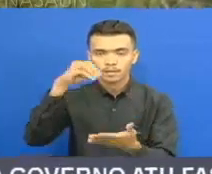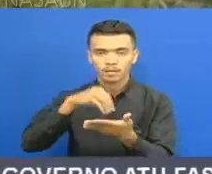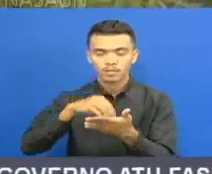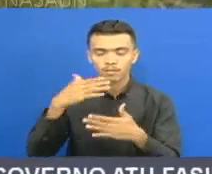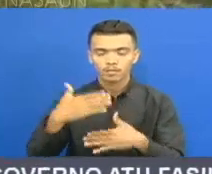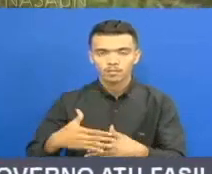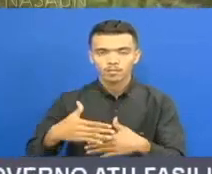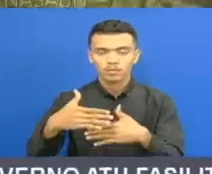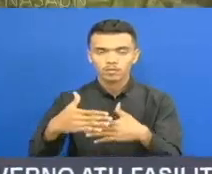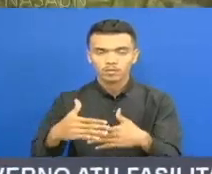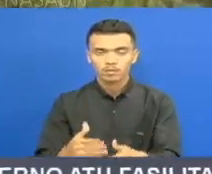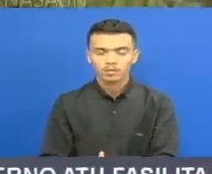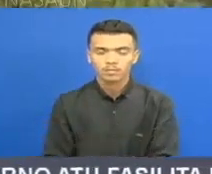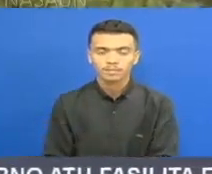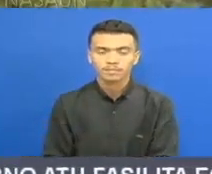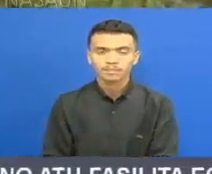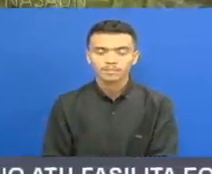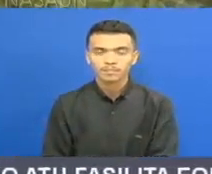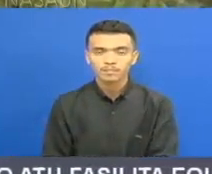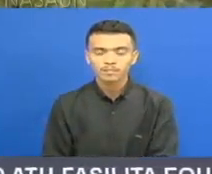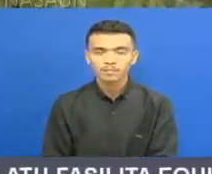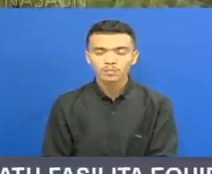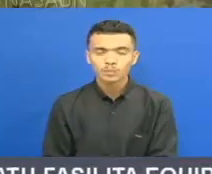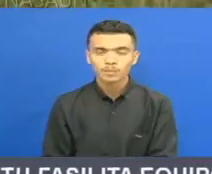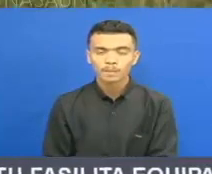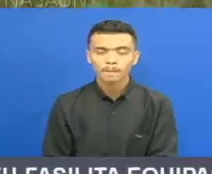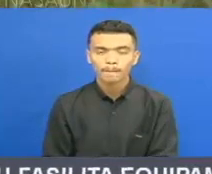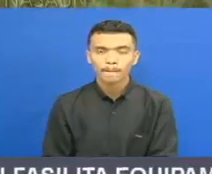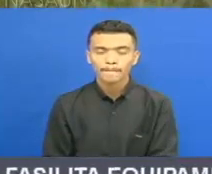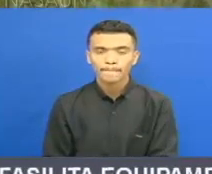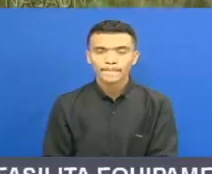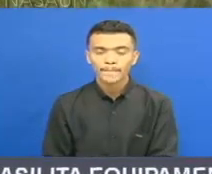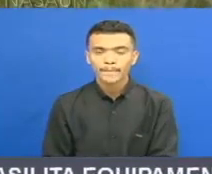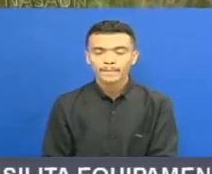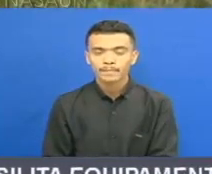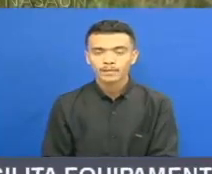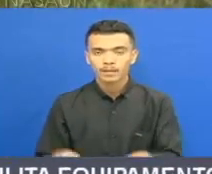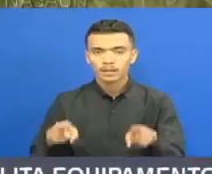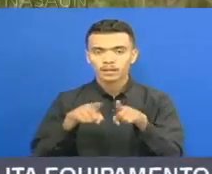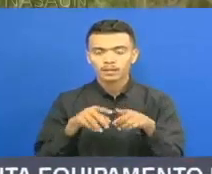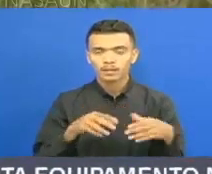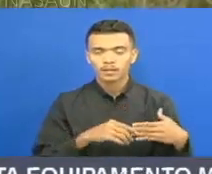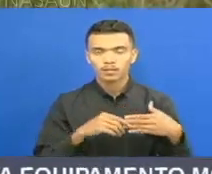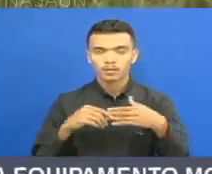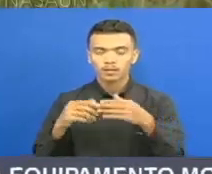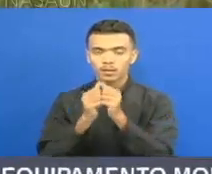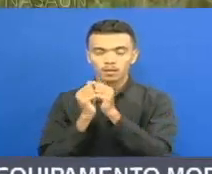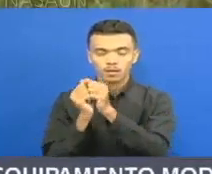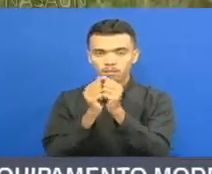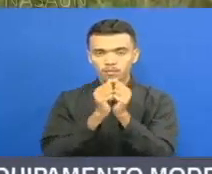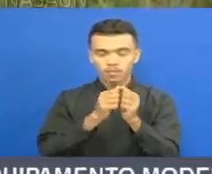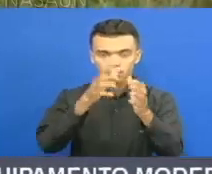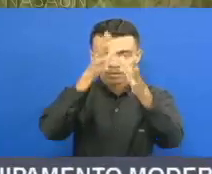en Zaparo, que la trauma también, como acá en Sierra Lima, que están afectando. Y ahora lo hago, cuando se autorizaremos a muchos colegas en Sierra, colegas,